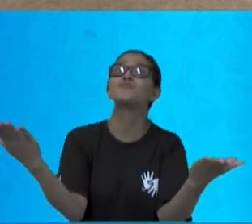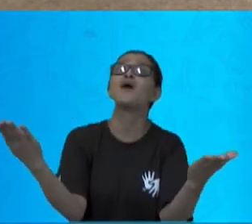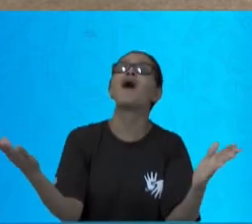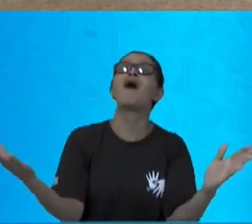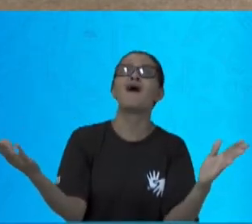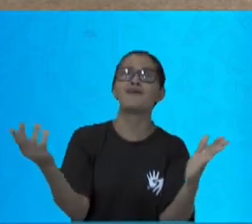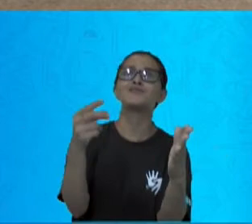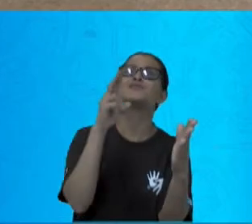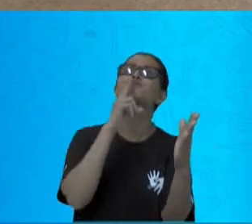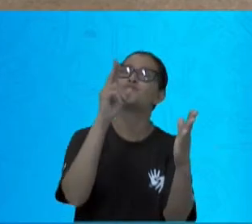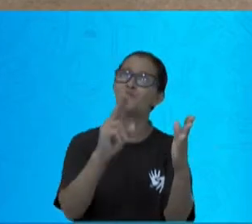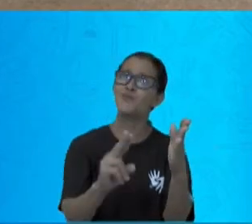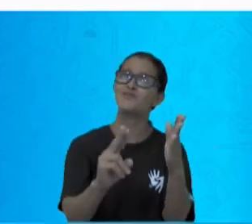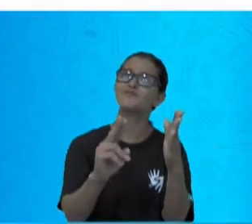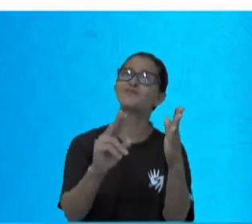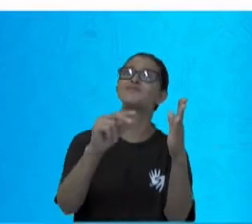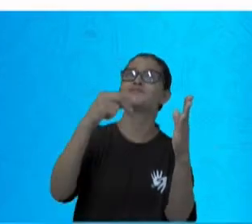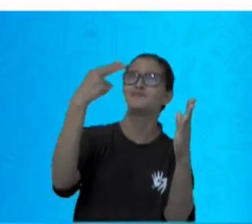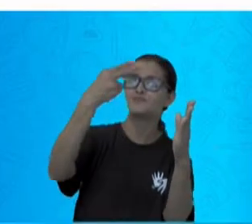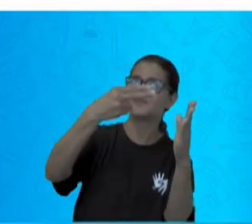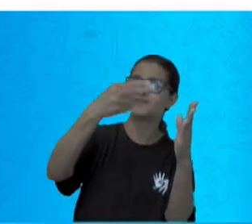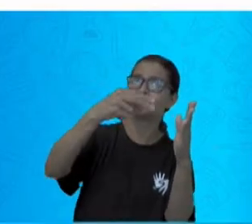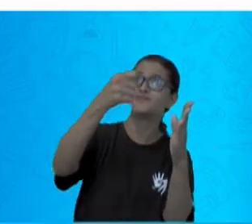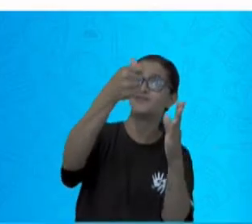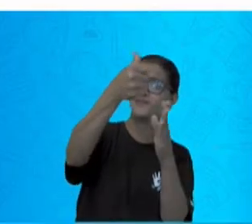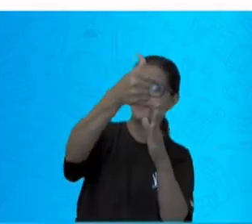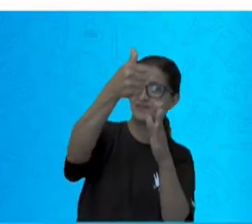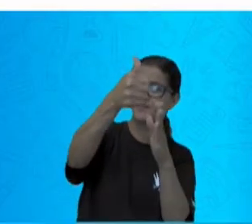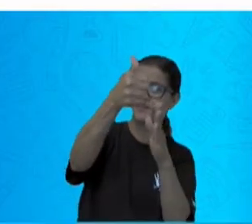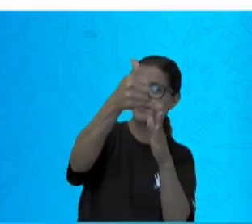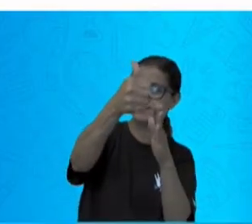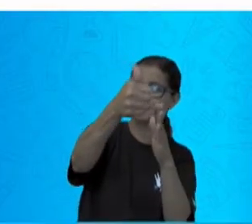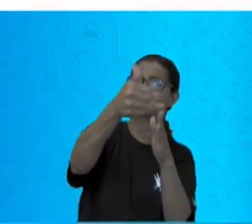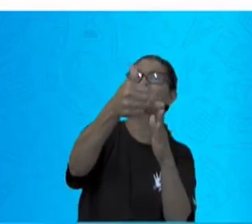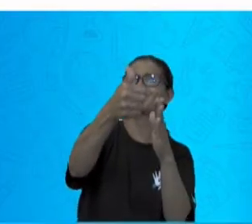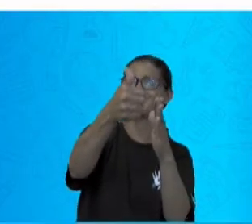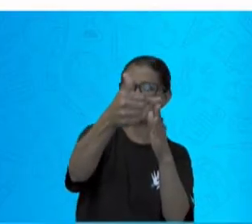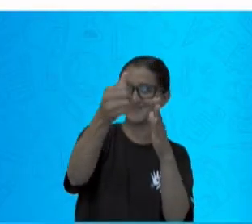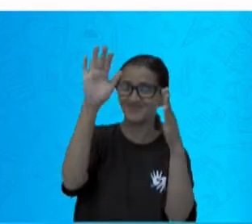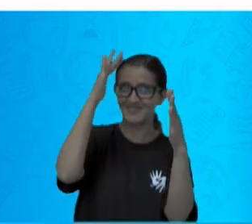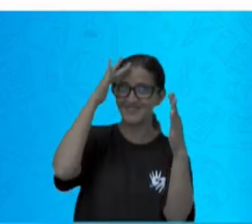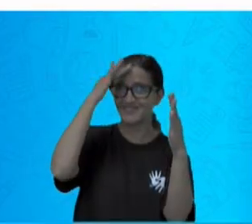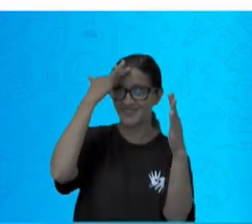1. Ou seja, todo número elevado a zero é igual a 1.